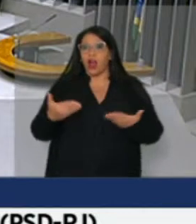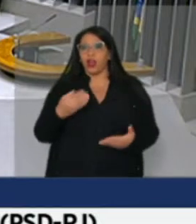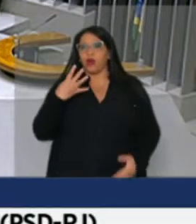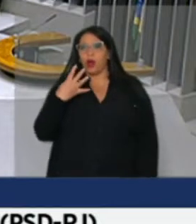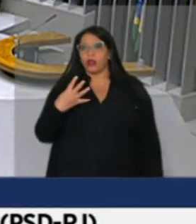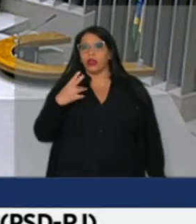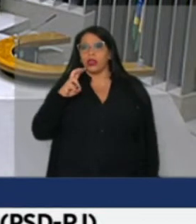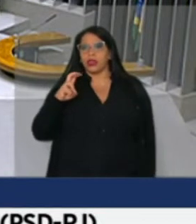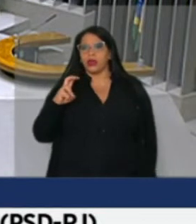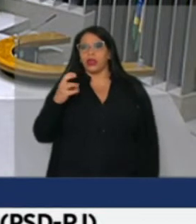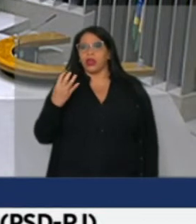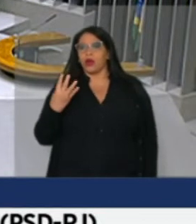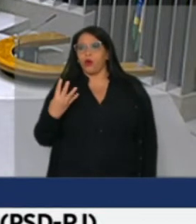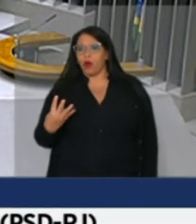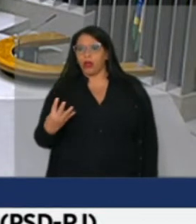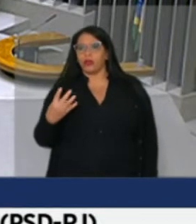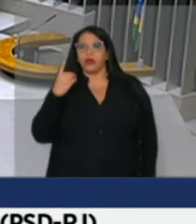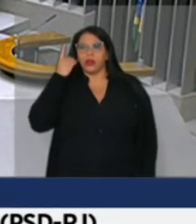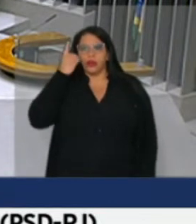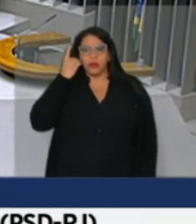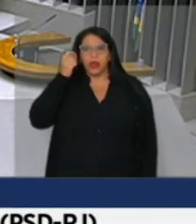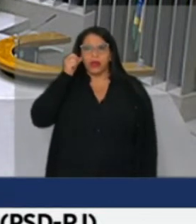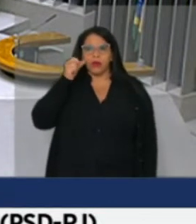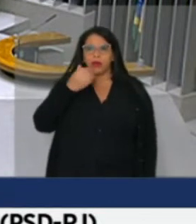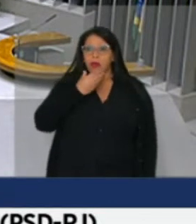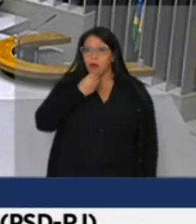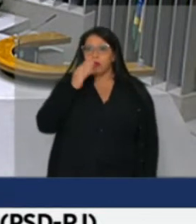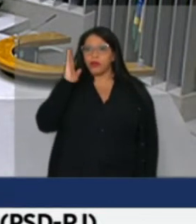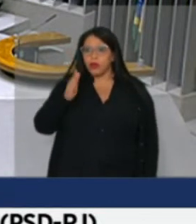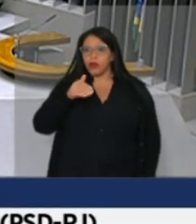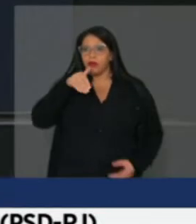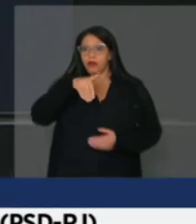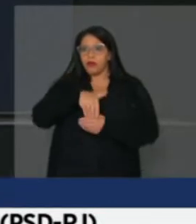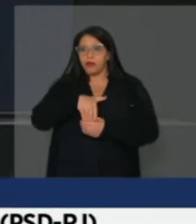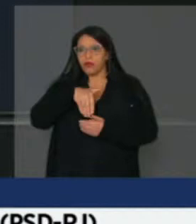454 deputadas e deputados já votaram.